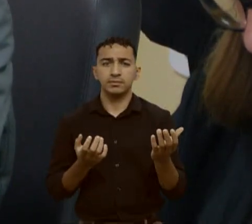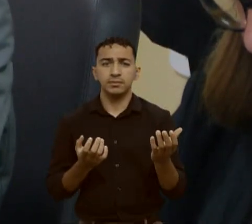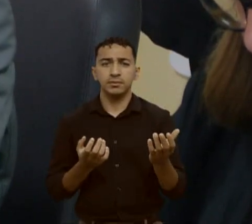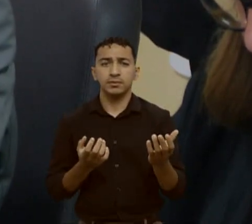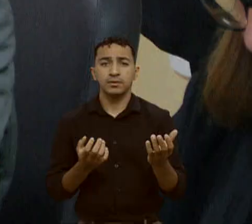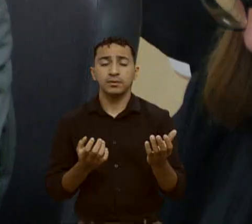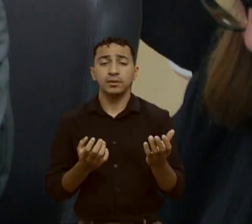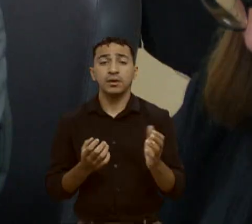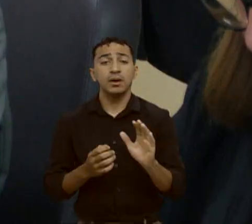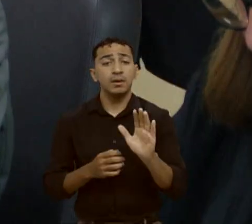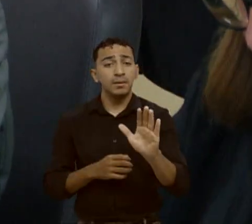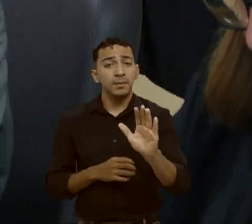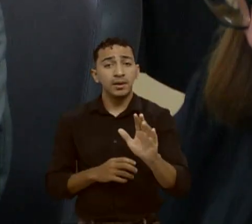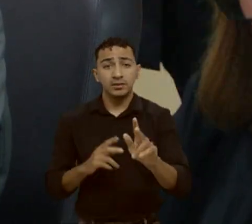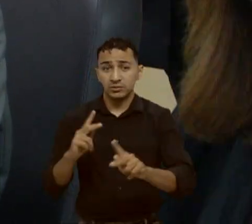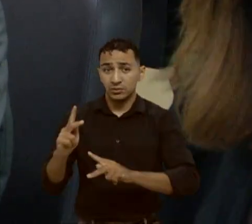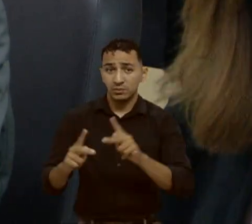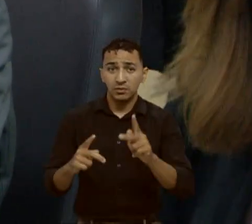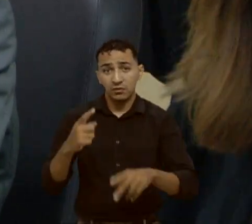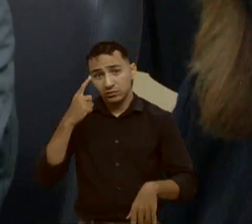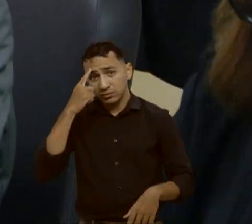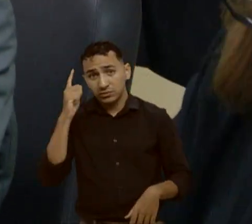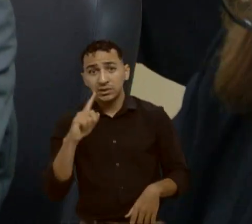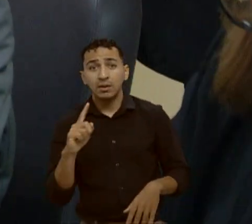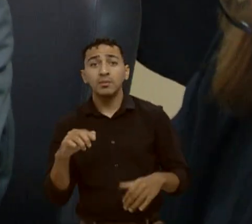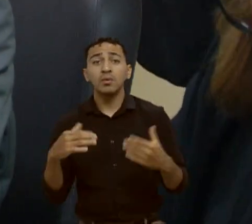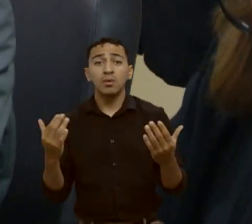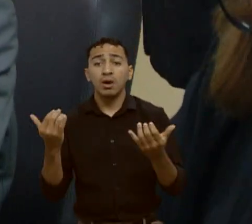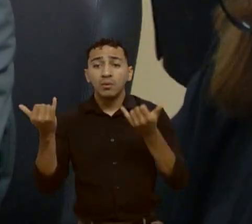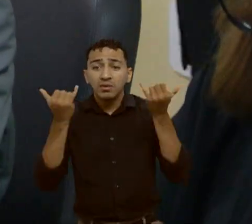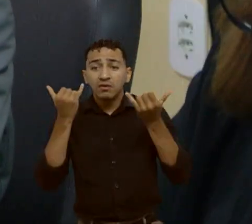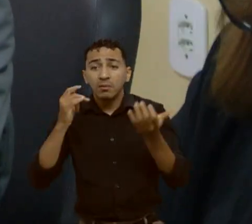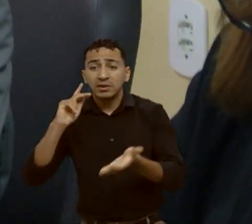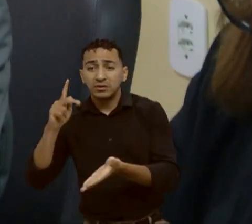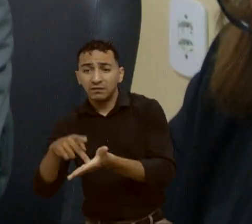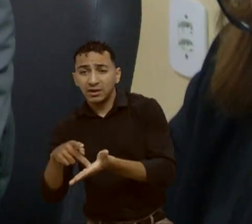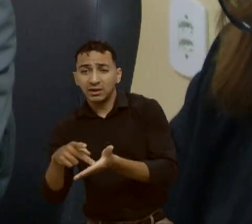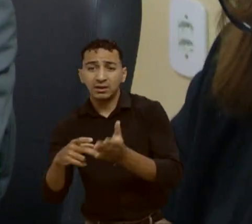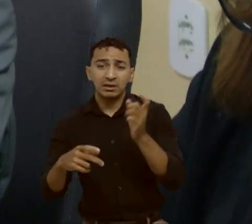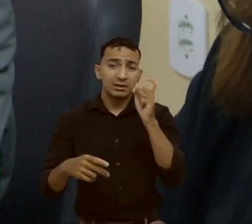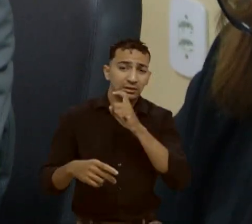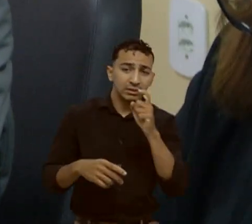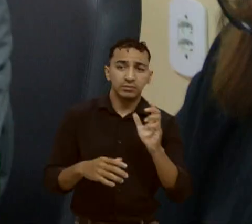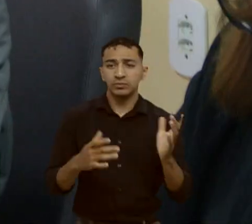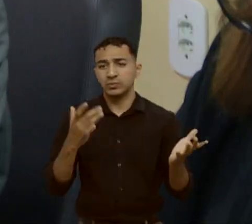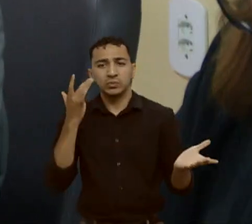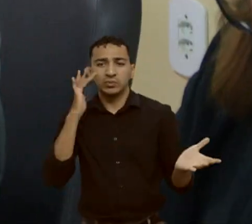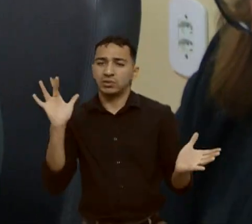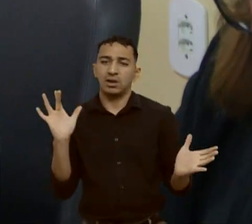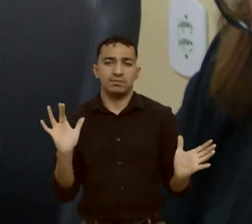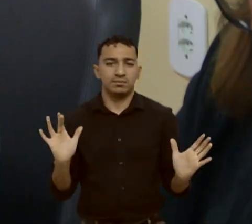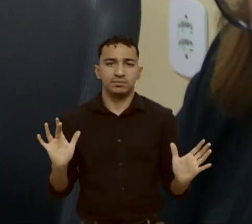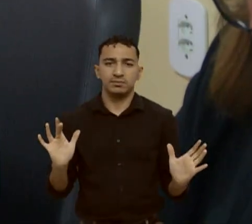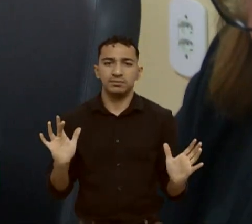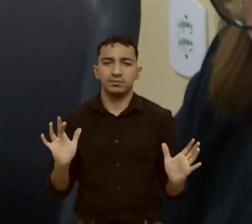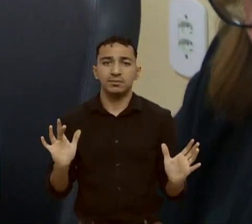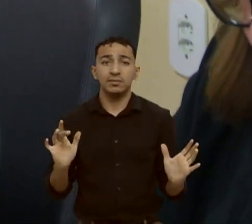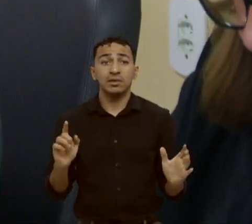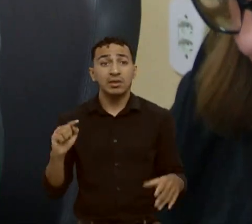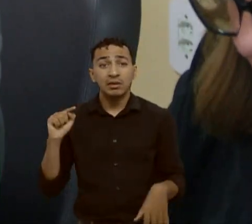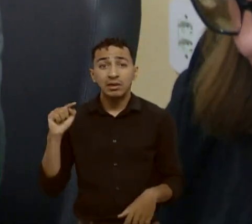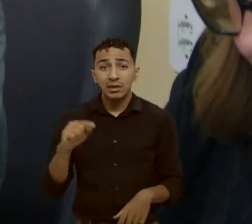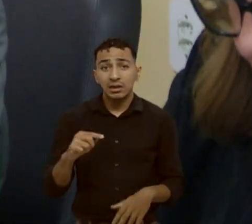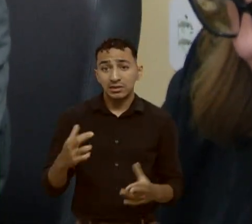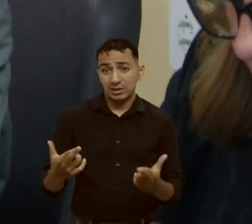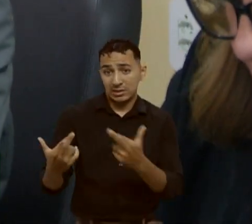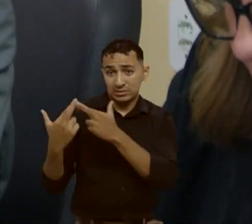A nossa população não sabe diferenciar. Sejamos honestos, sejamos claros, que essa responsabilidade tem que